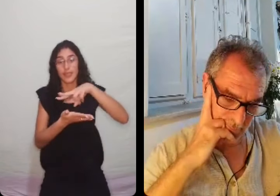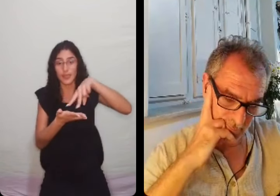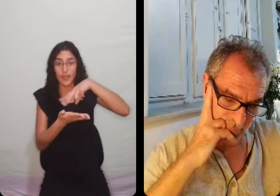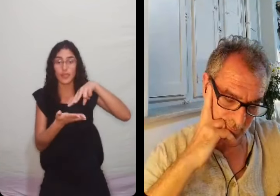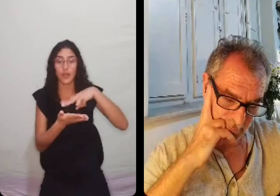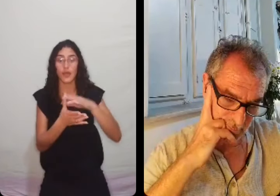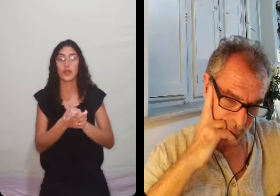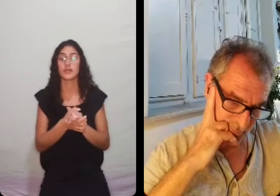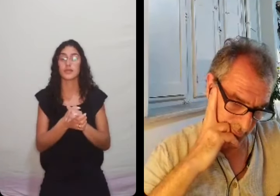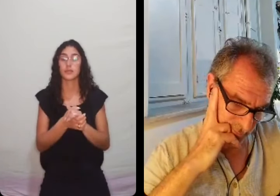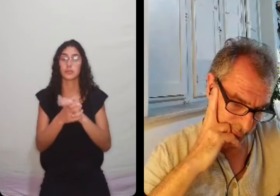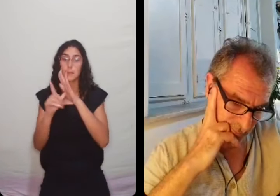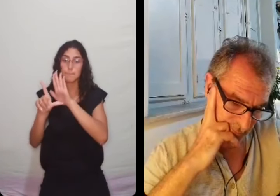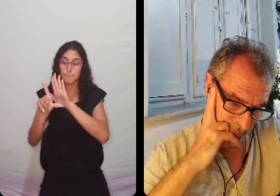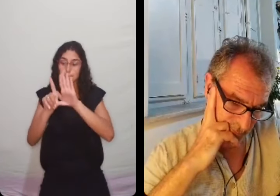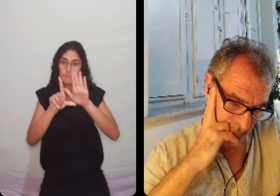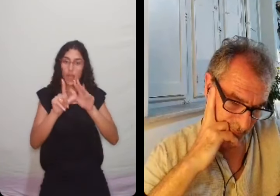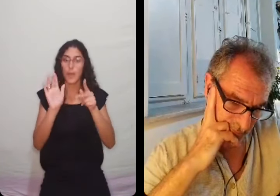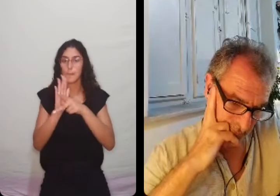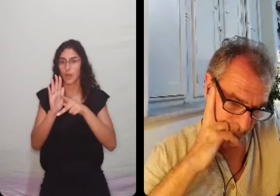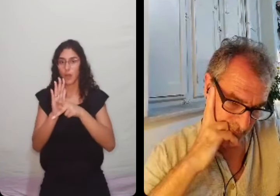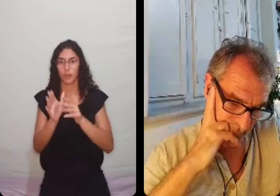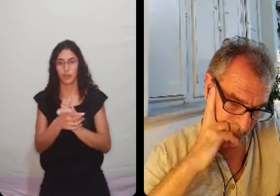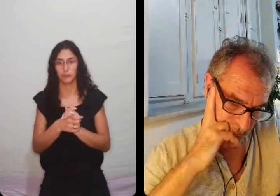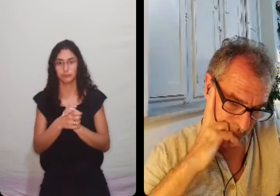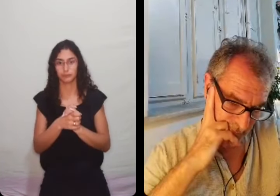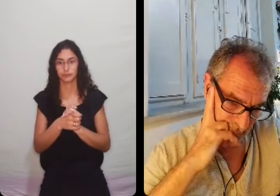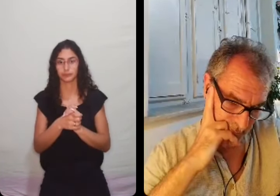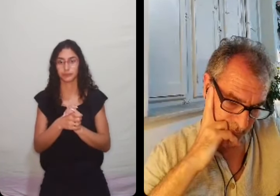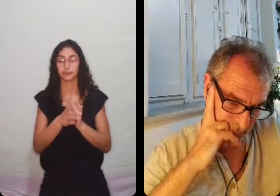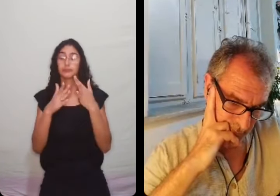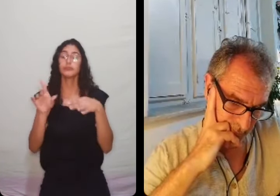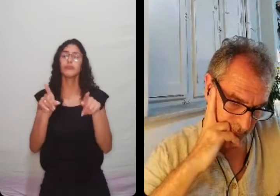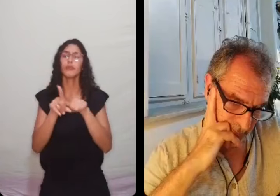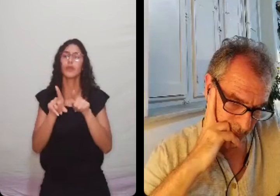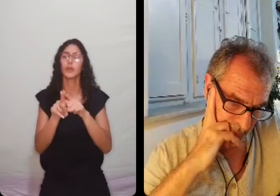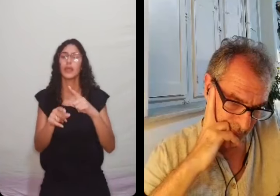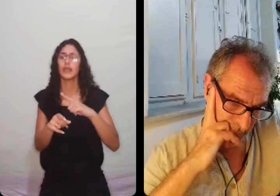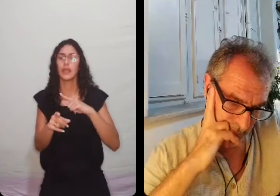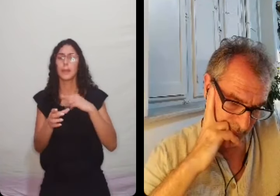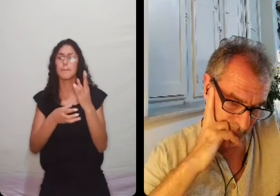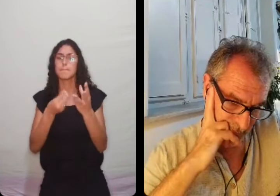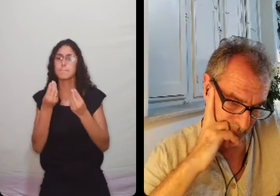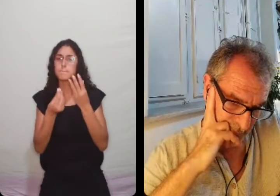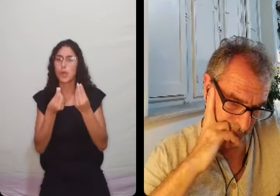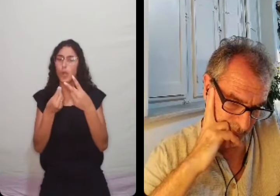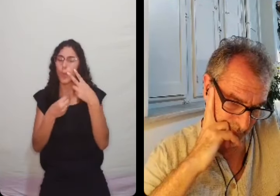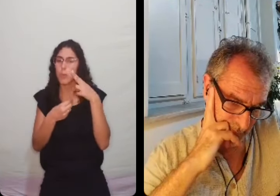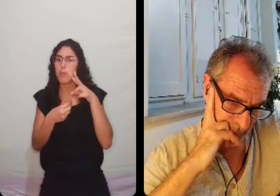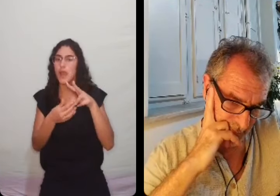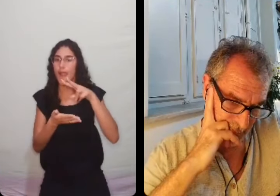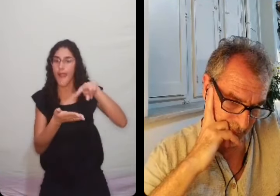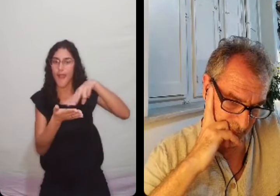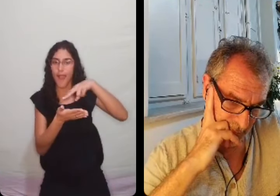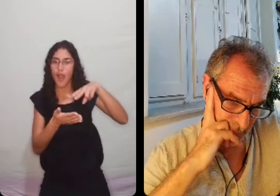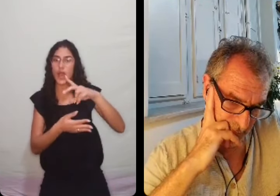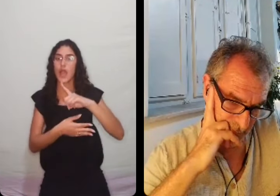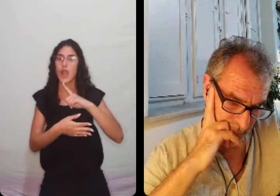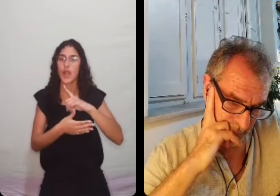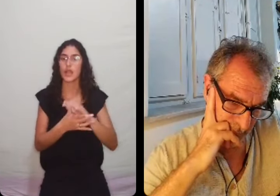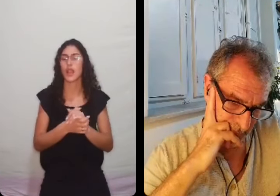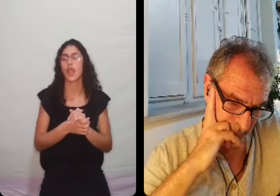E que vem muito com o olhar da dança. Com o olhar somático. Tem